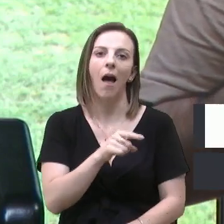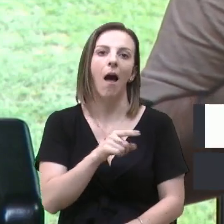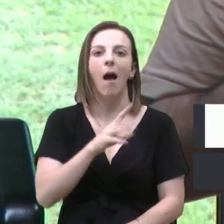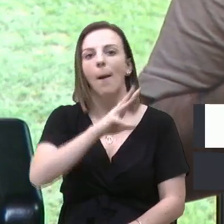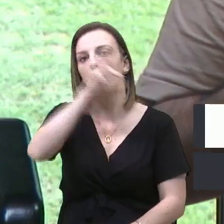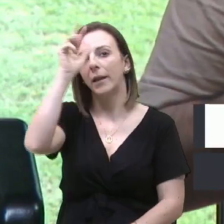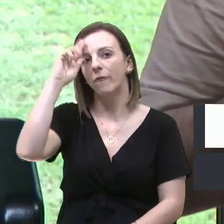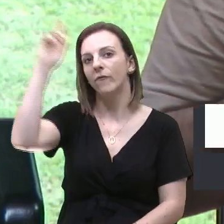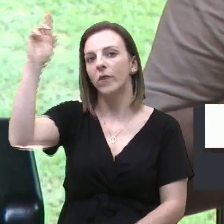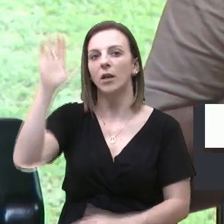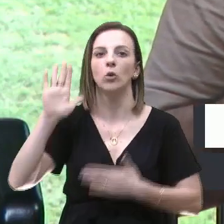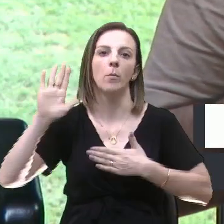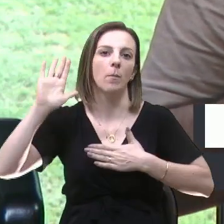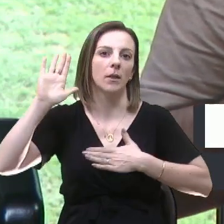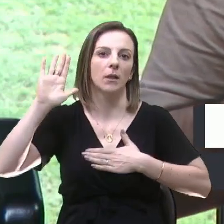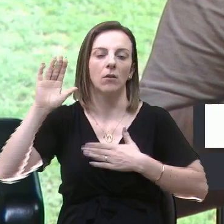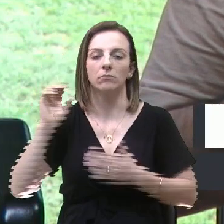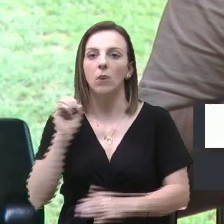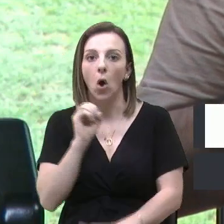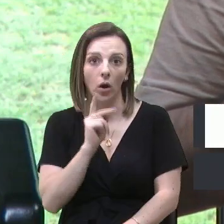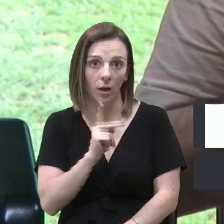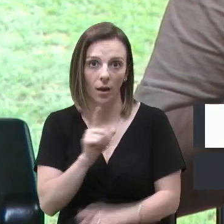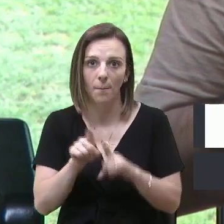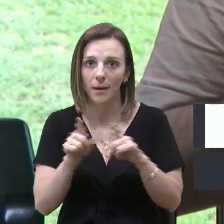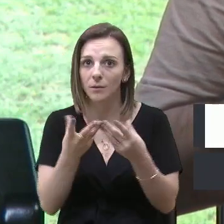A carestia de vida aumentou nos últimos anos.